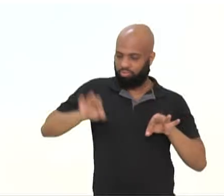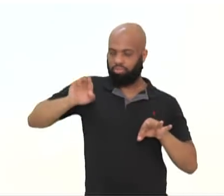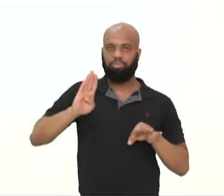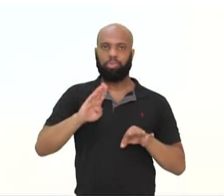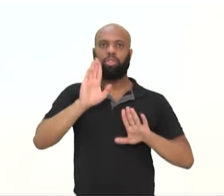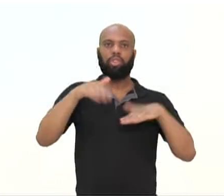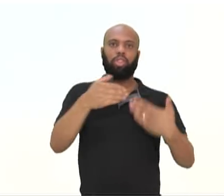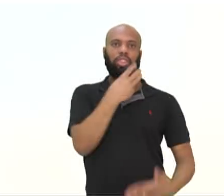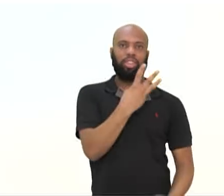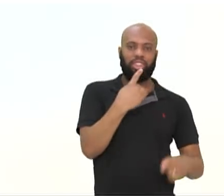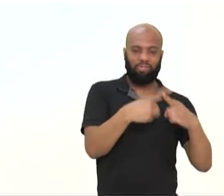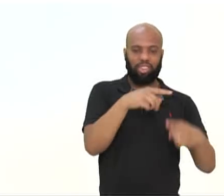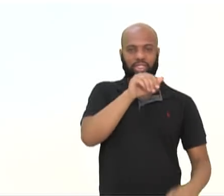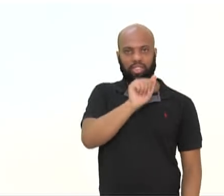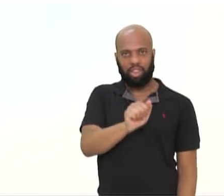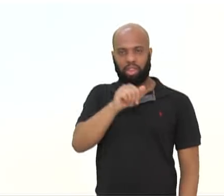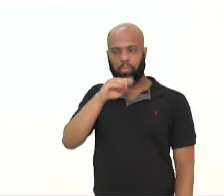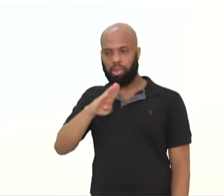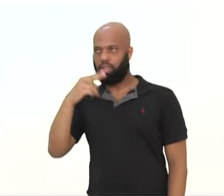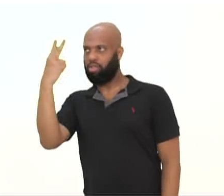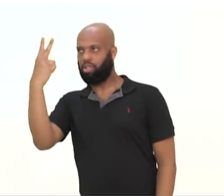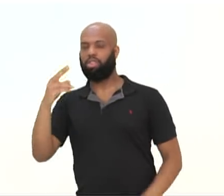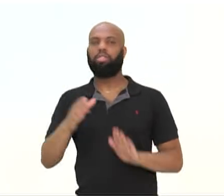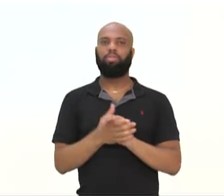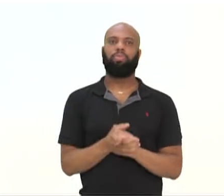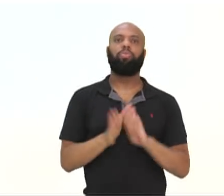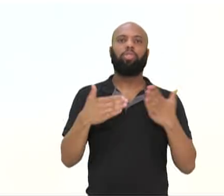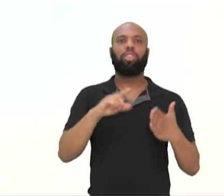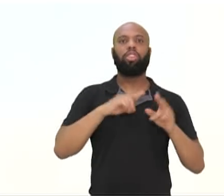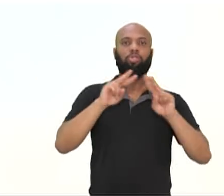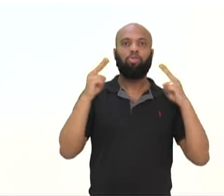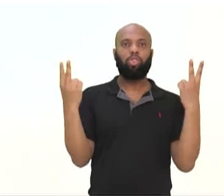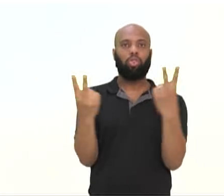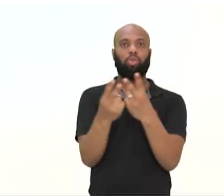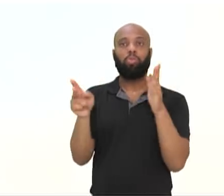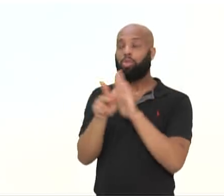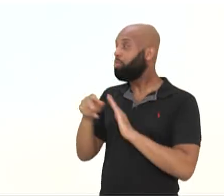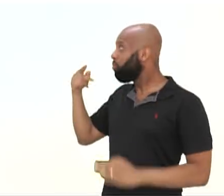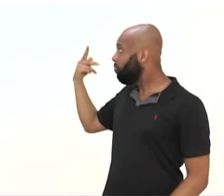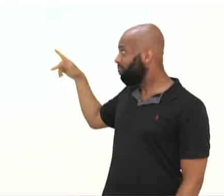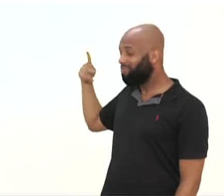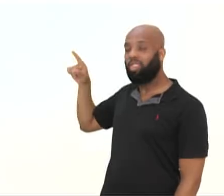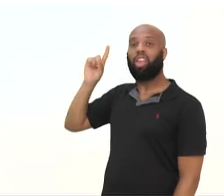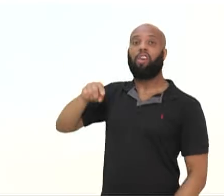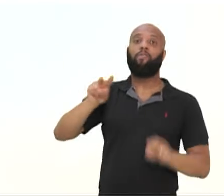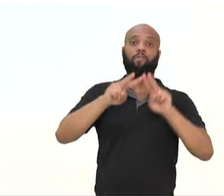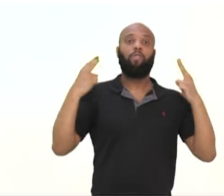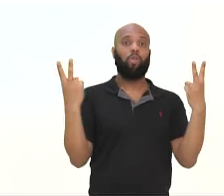vezes AB ao quadrado. Então o meu volume do cubo está ali, ok?